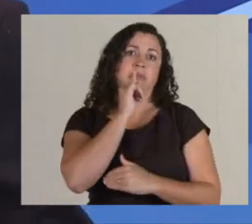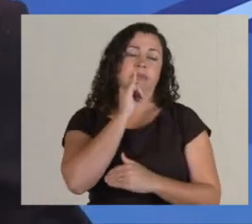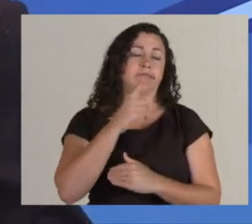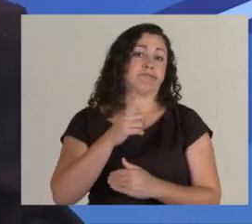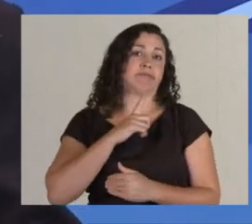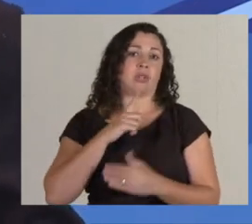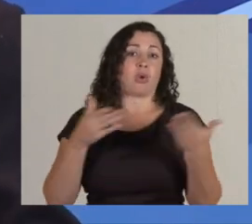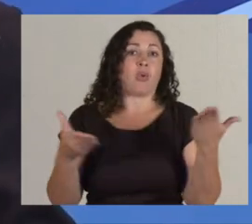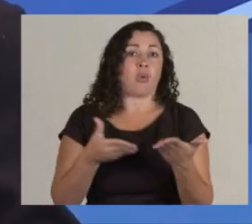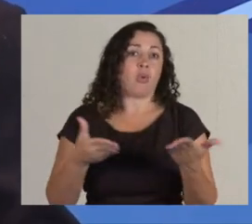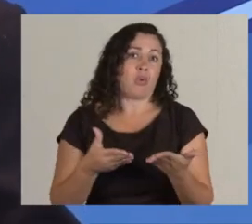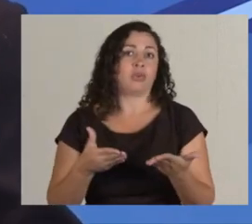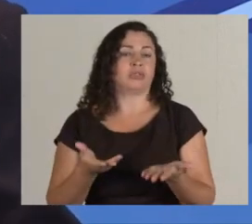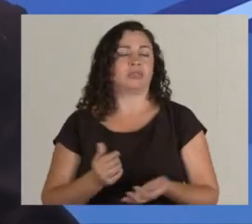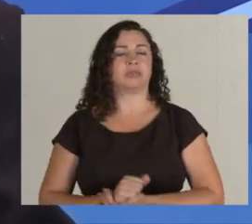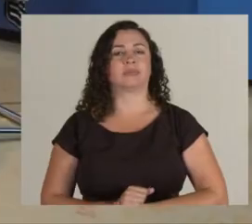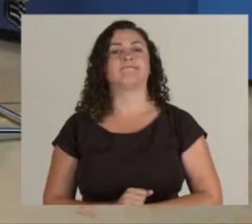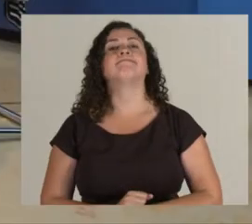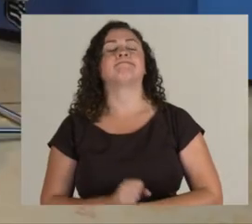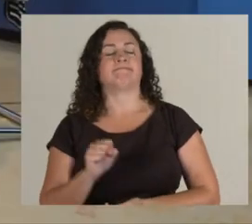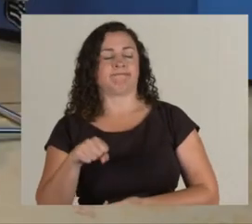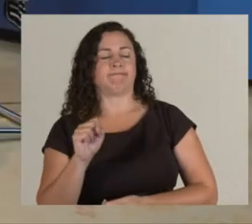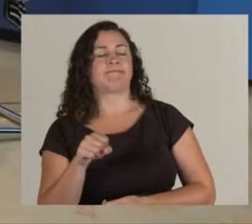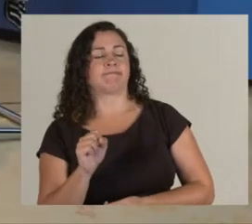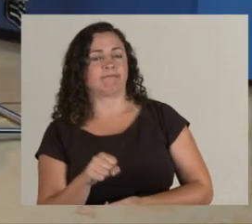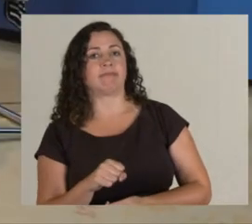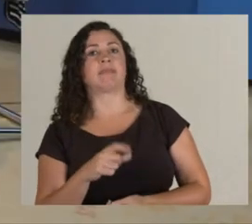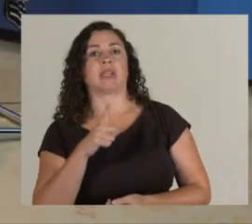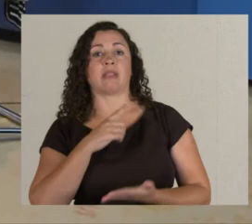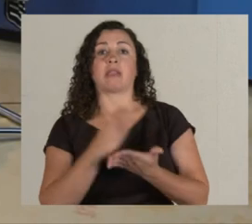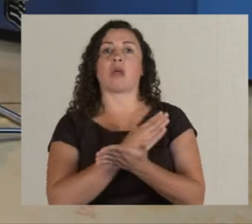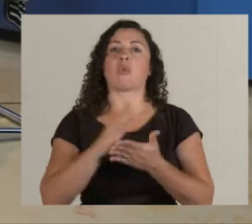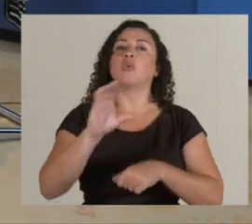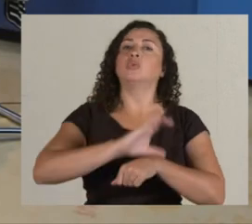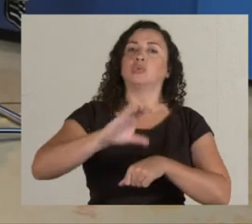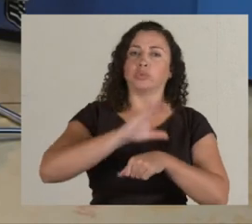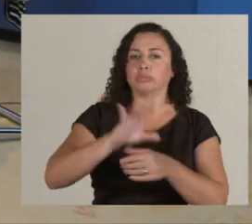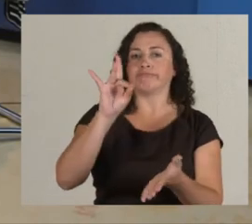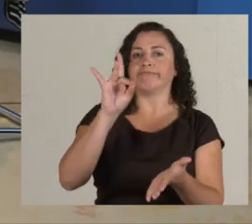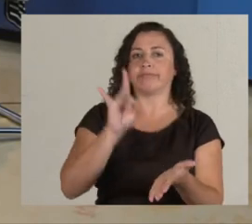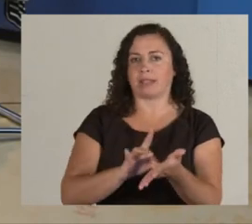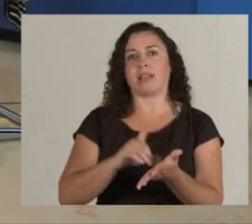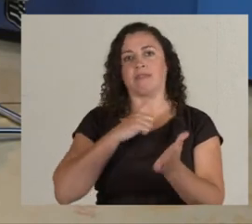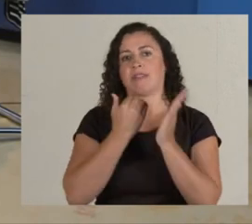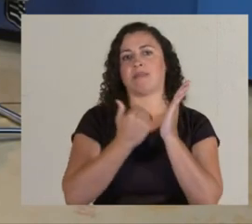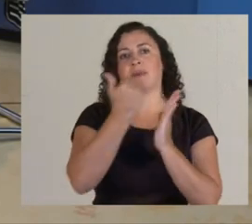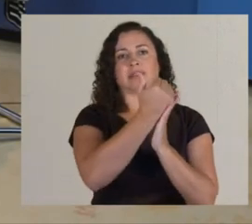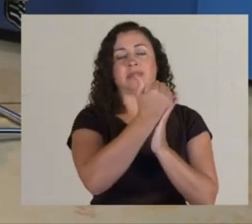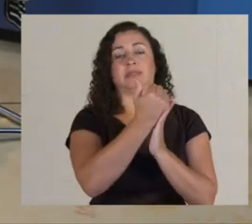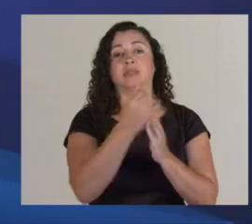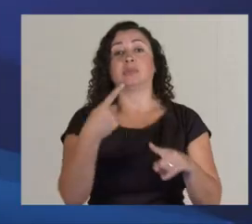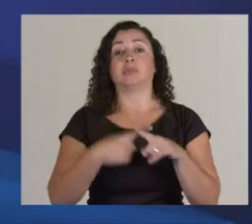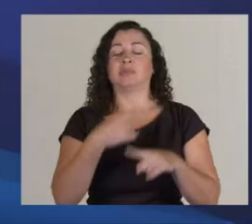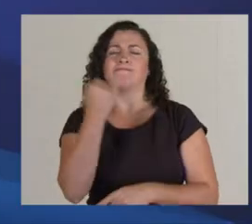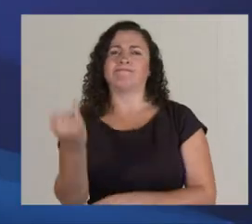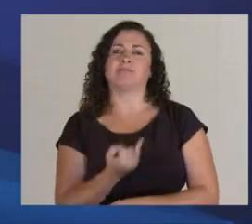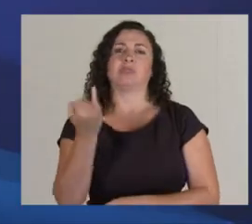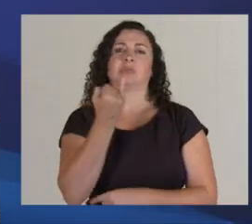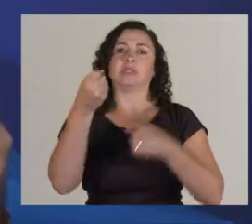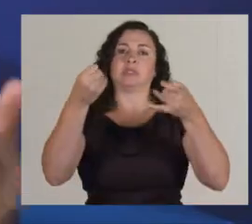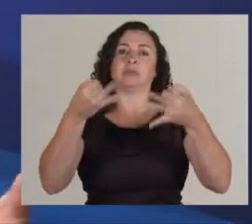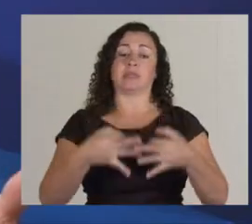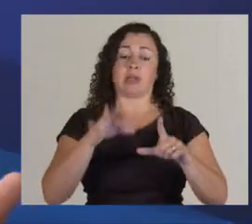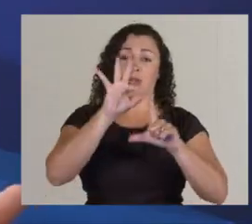como efetivamente hoje ocorre? Sim, há cursos que isso inevitavelmente vai acontecer, porque é importante que se diga. Nós